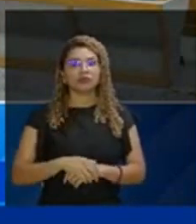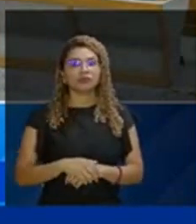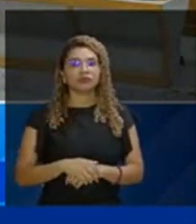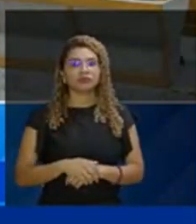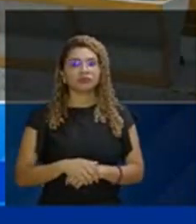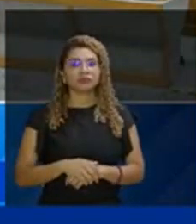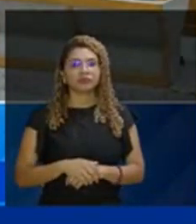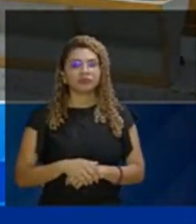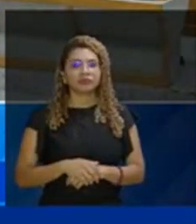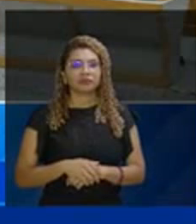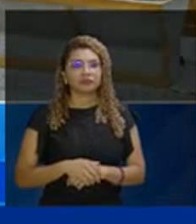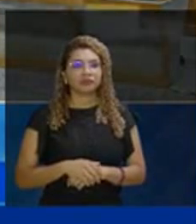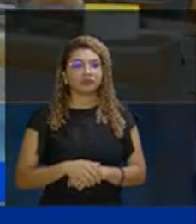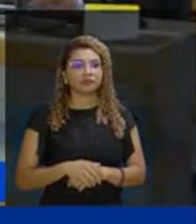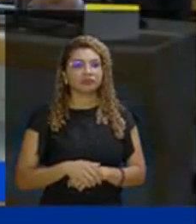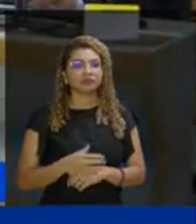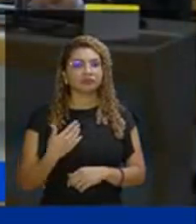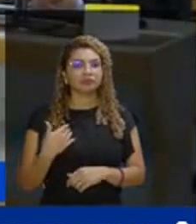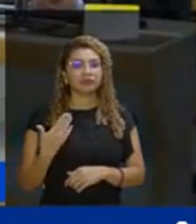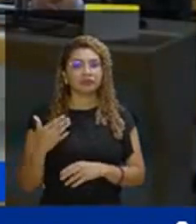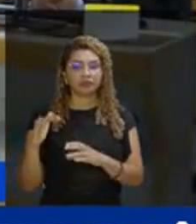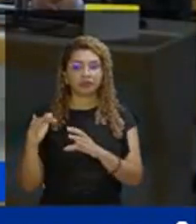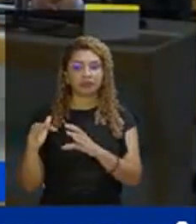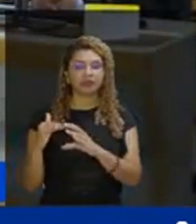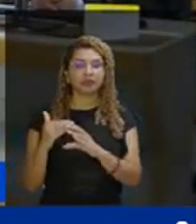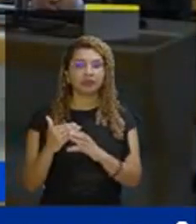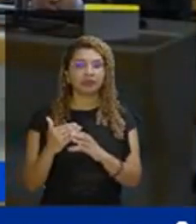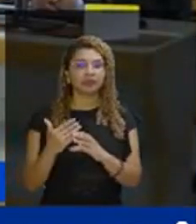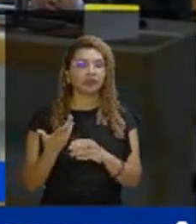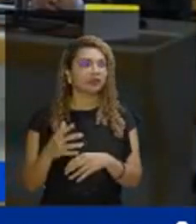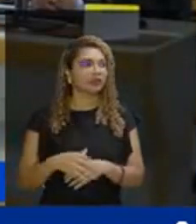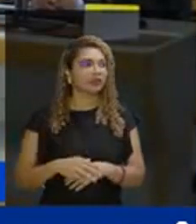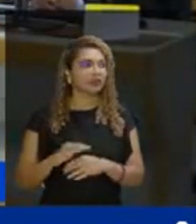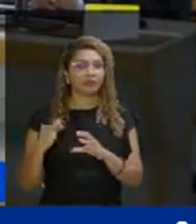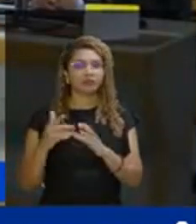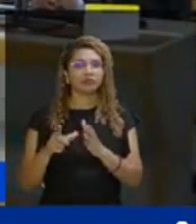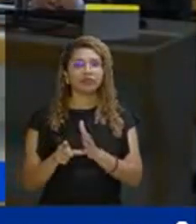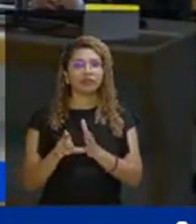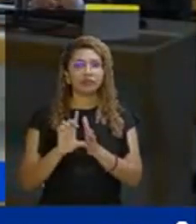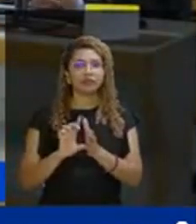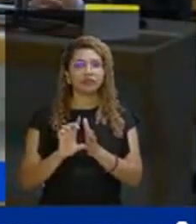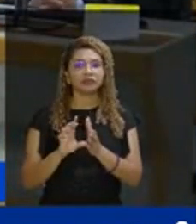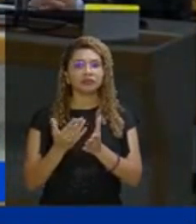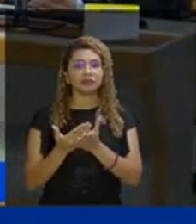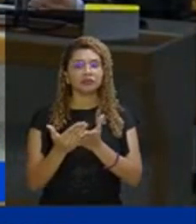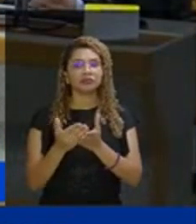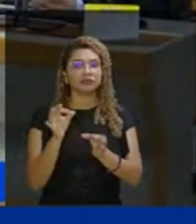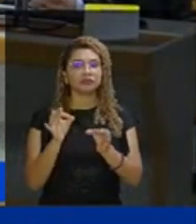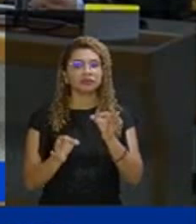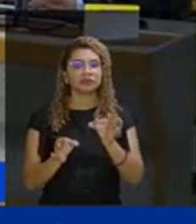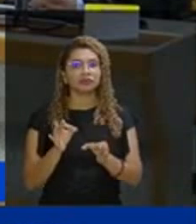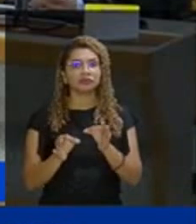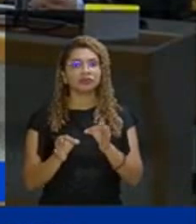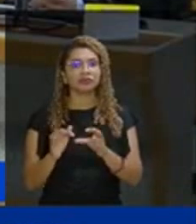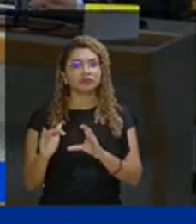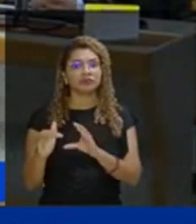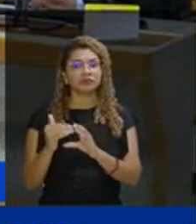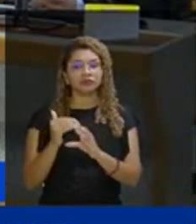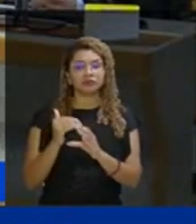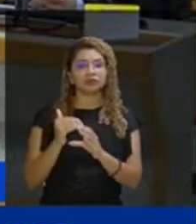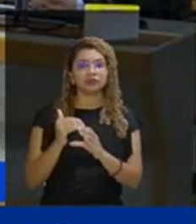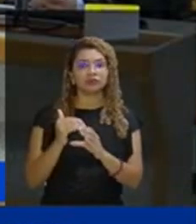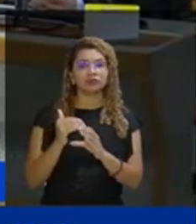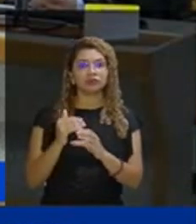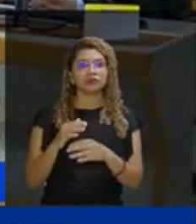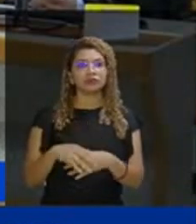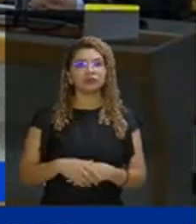proposição. Eu recebi agora há pouco antes de iniciar Tela única, foco na mesa ainda, na mesa lateral direita,